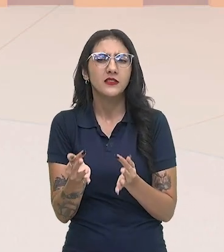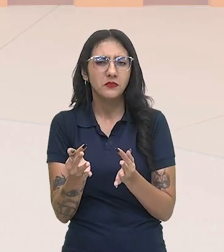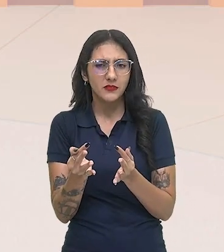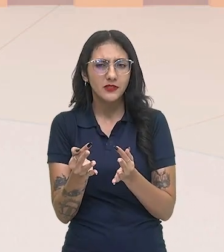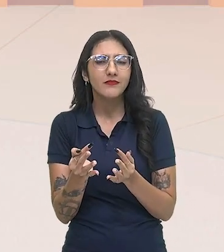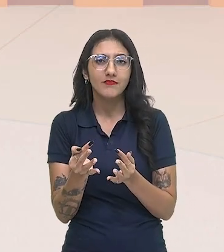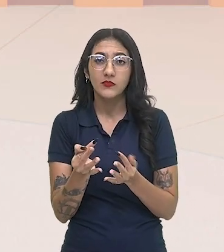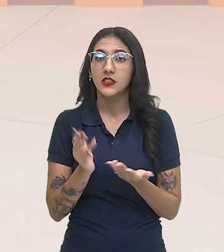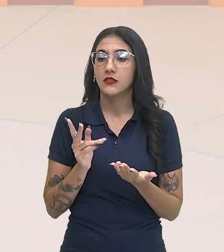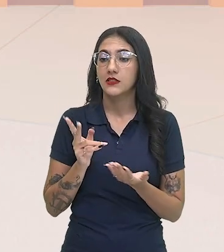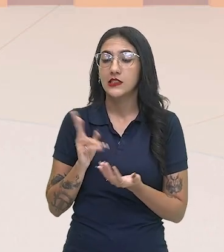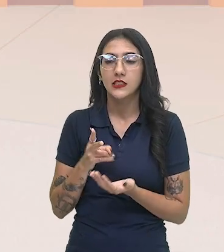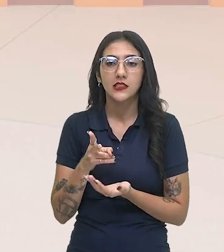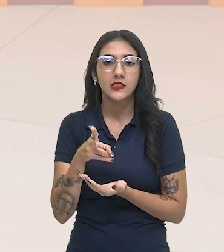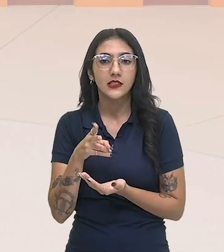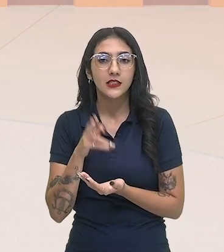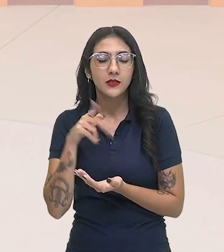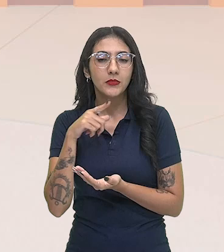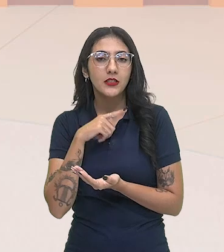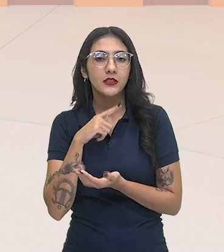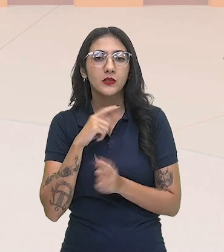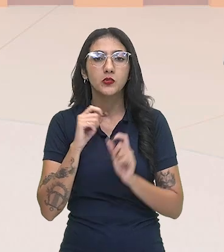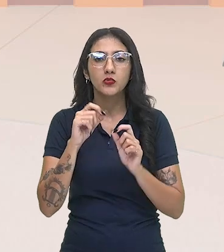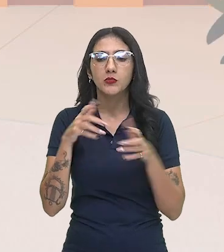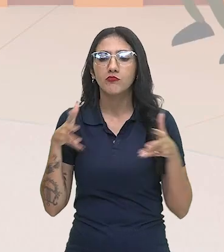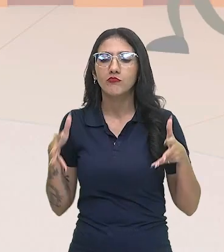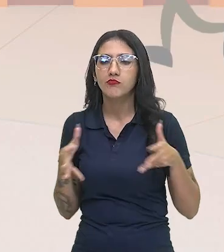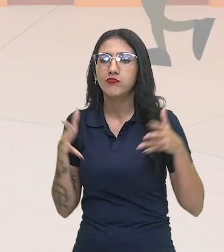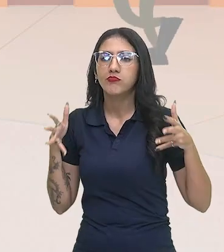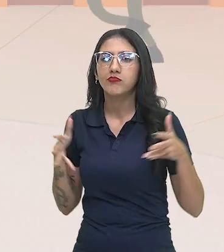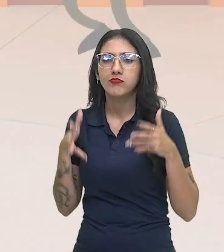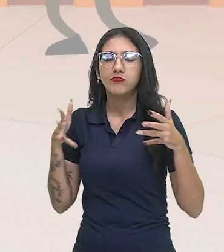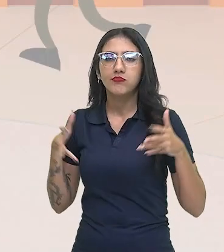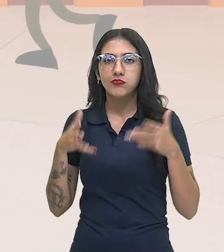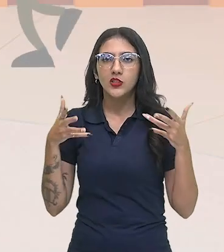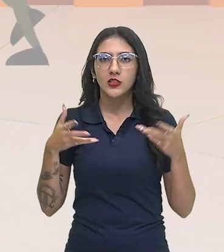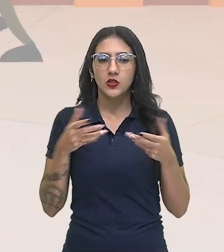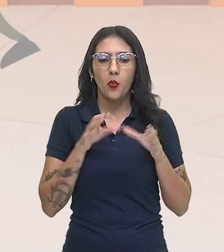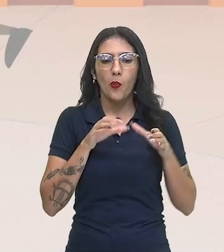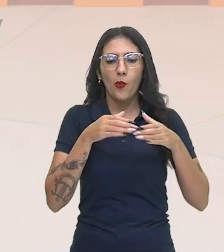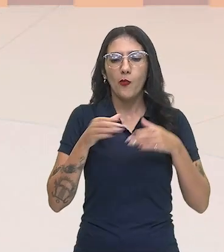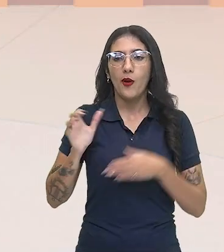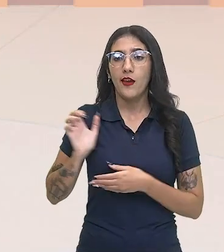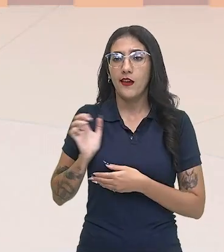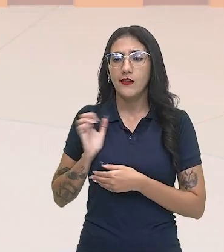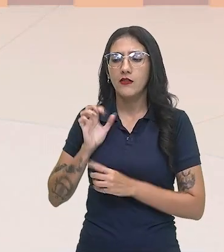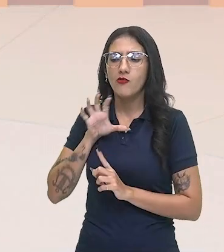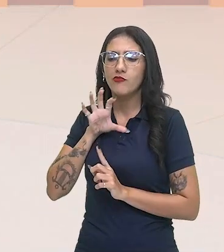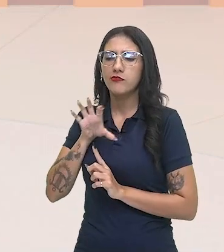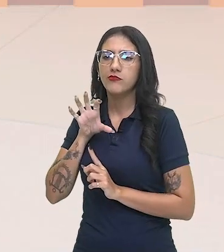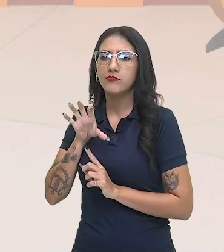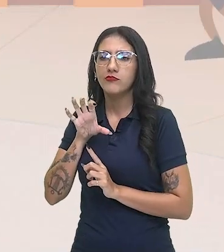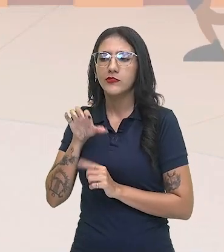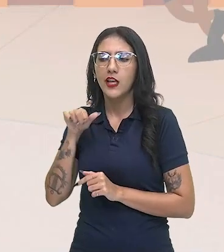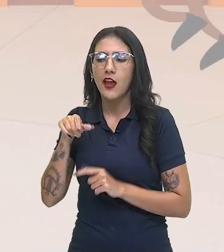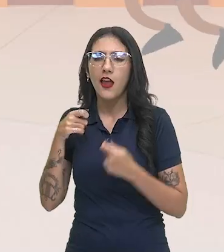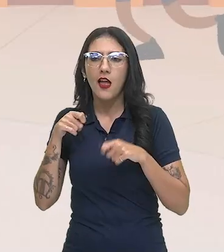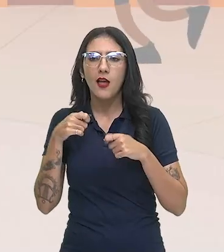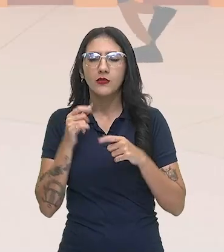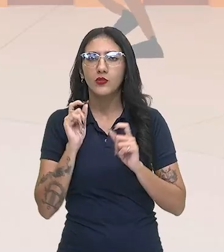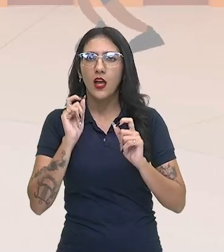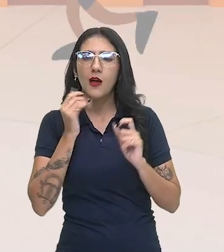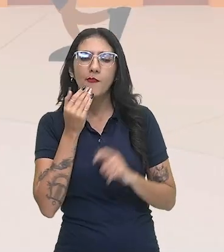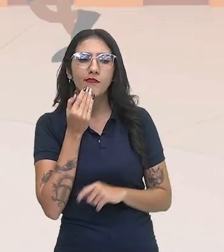quase sempre manipuladas pelas classes ricas na defesa de seus